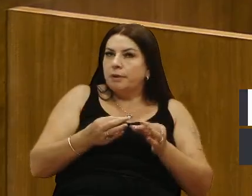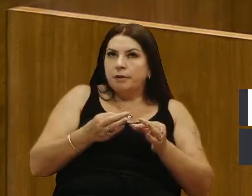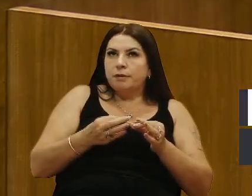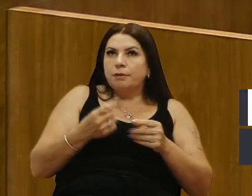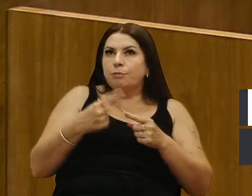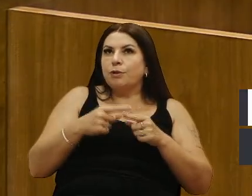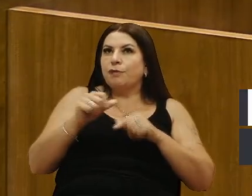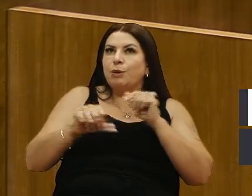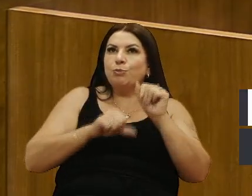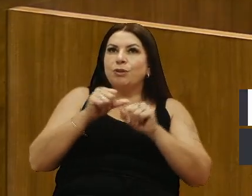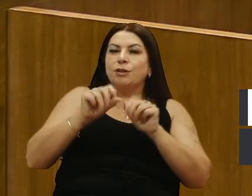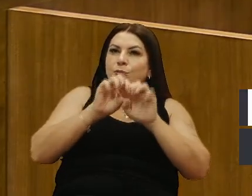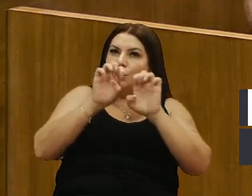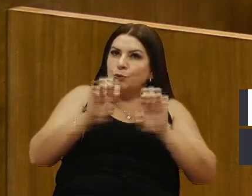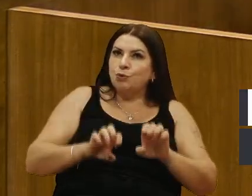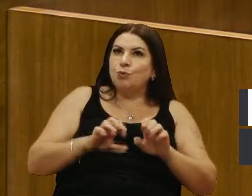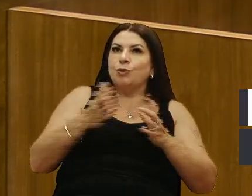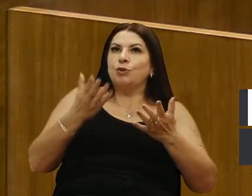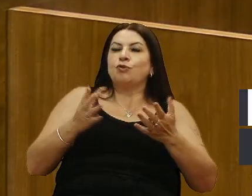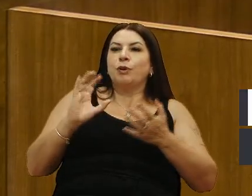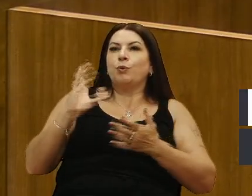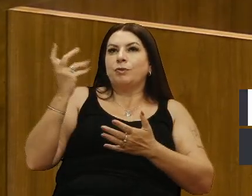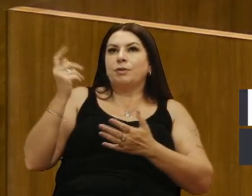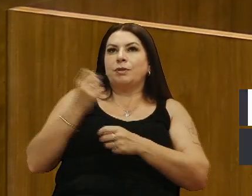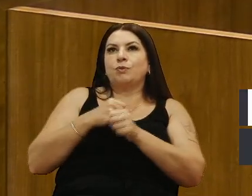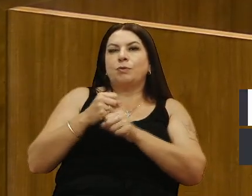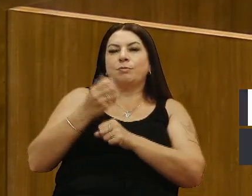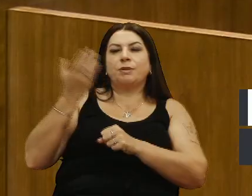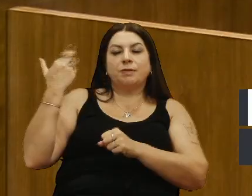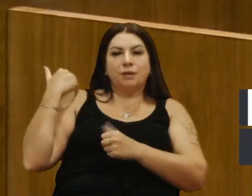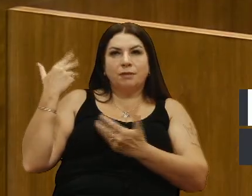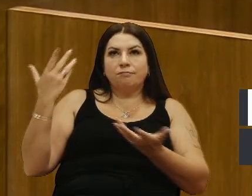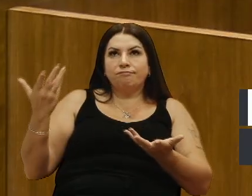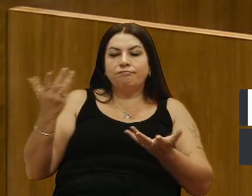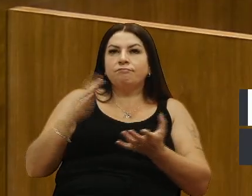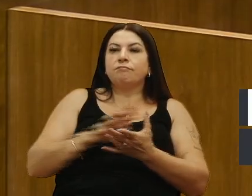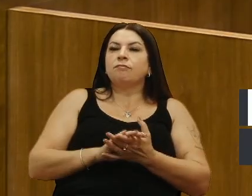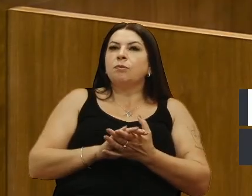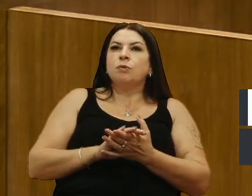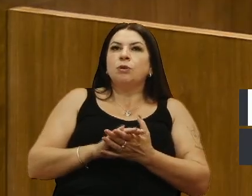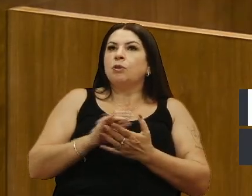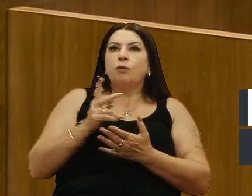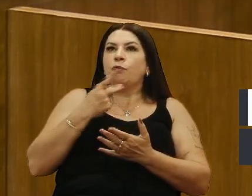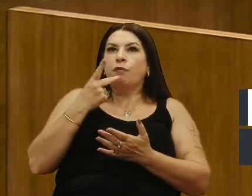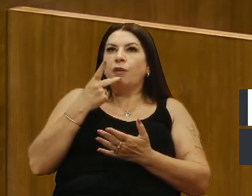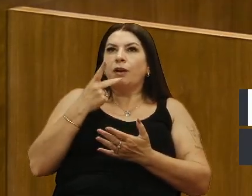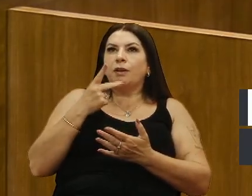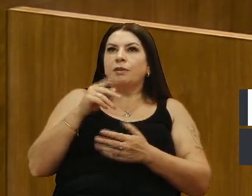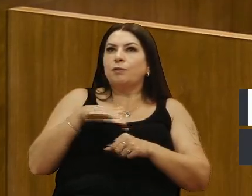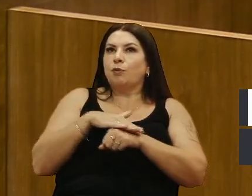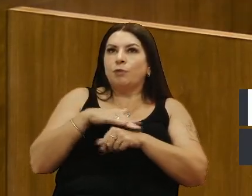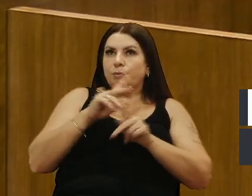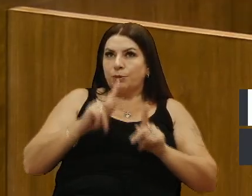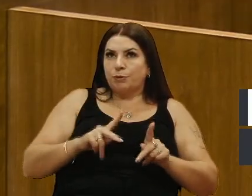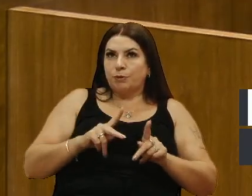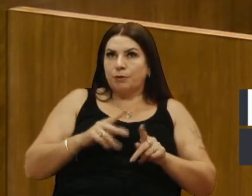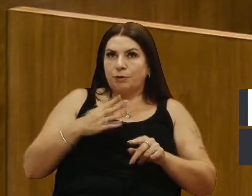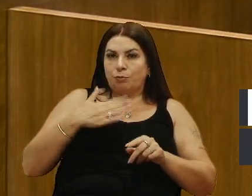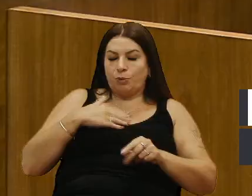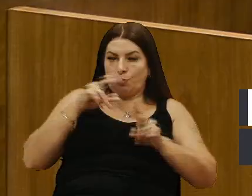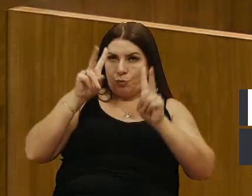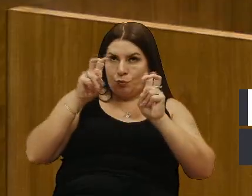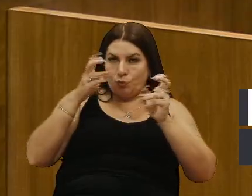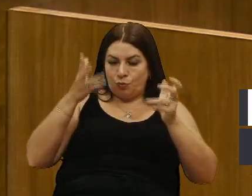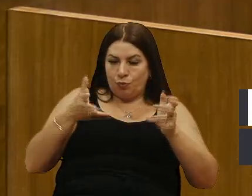porque foi mudado numa estrutura que já acontecia no ano passado e que não foi falado com ninguém. Mas o meu